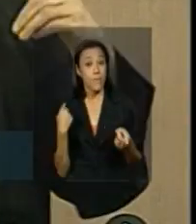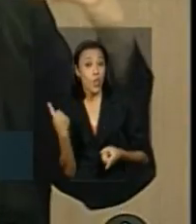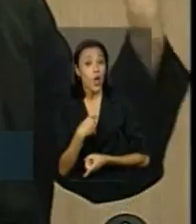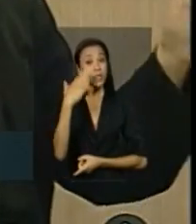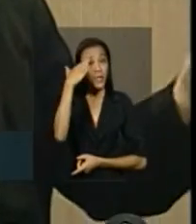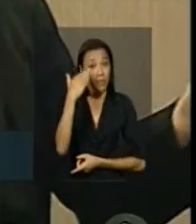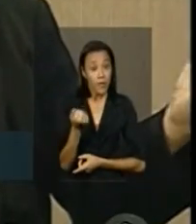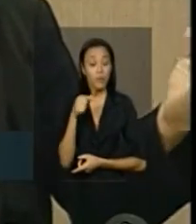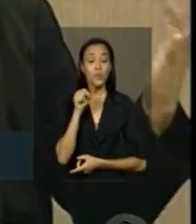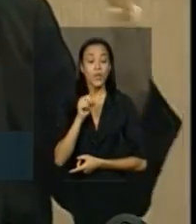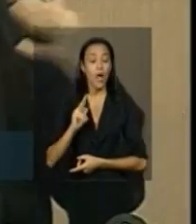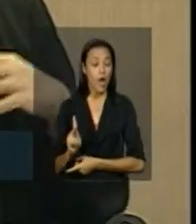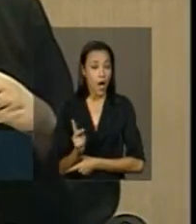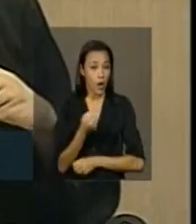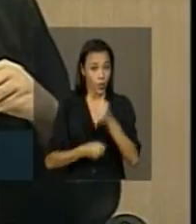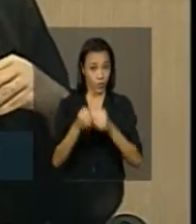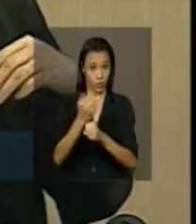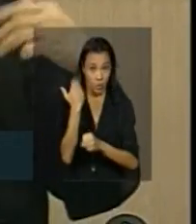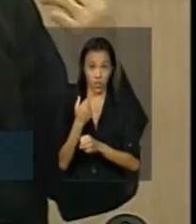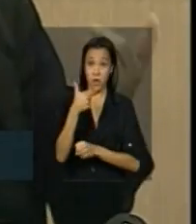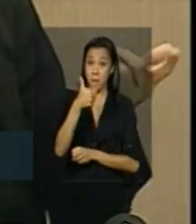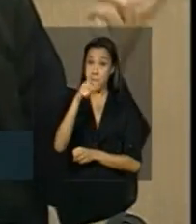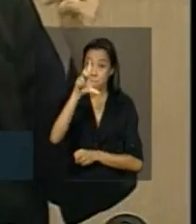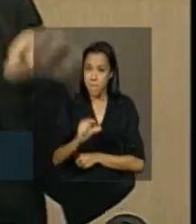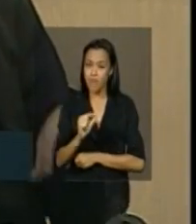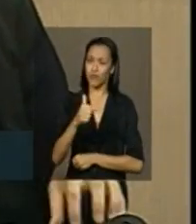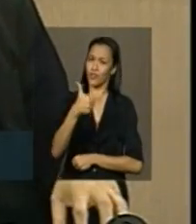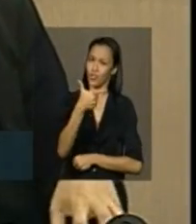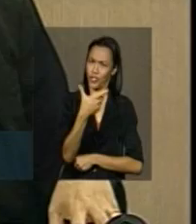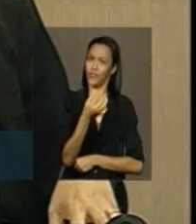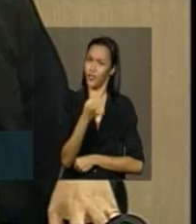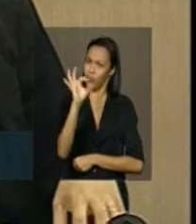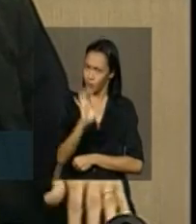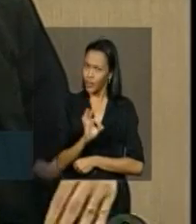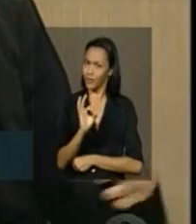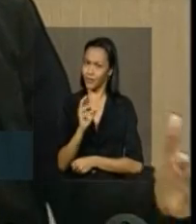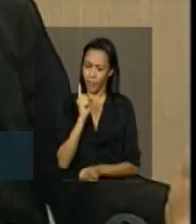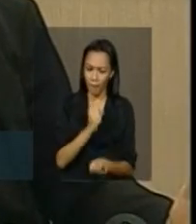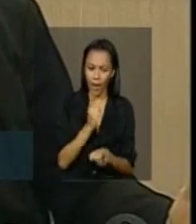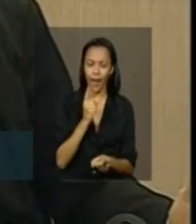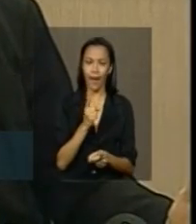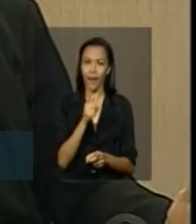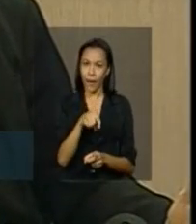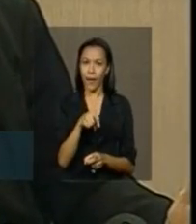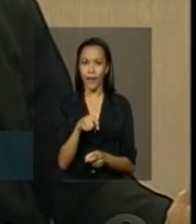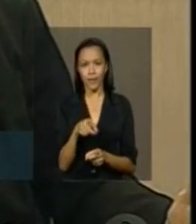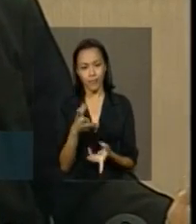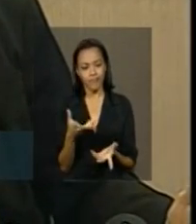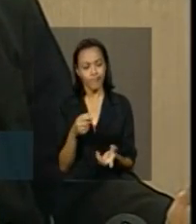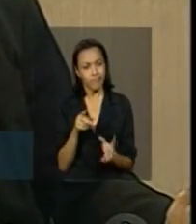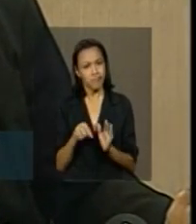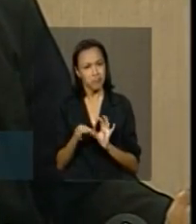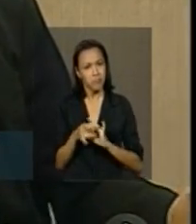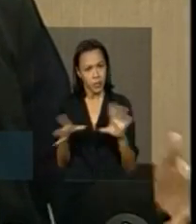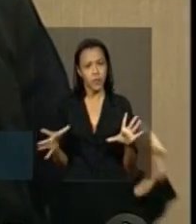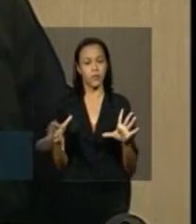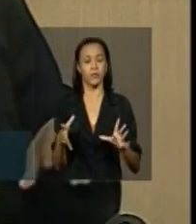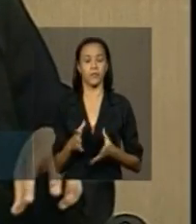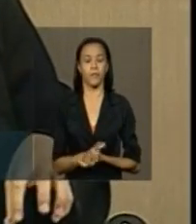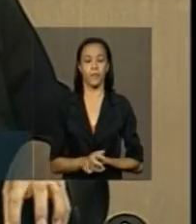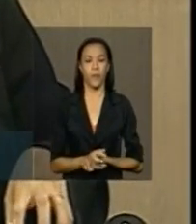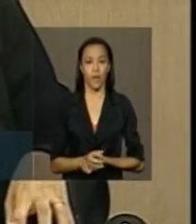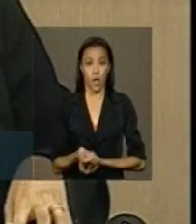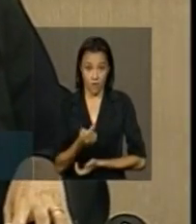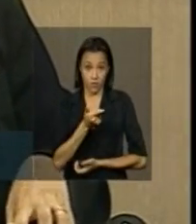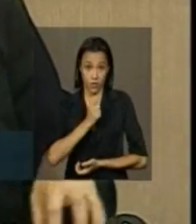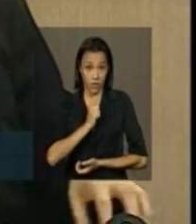Grosso do que foi ano passado menos de 20% que foi detectado era legal Ou seja é a supressão de vegetação Ok então você